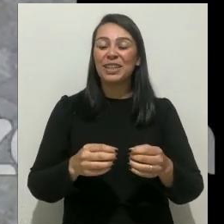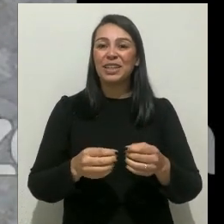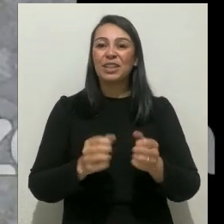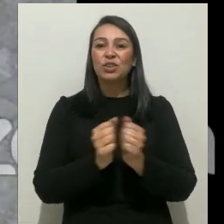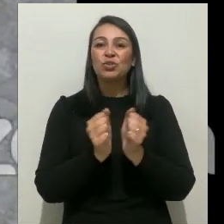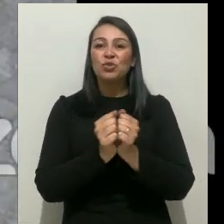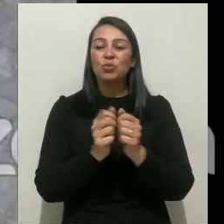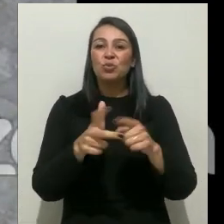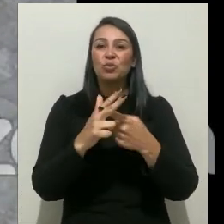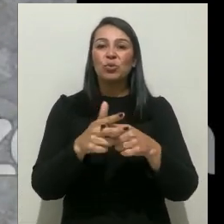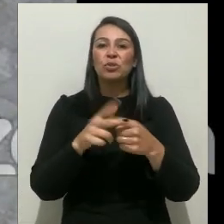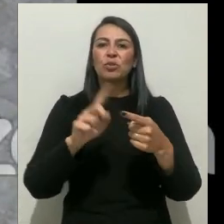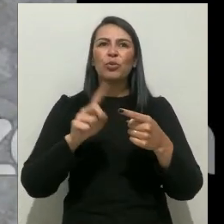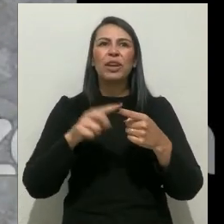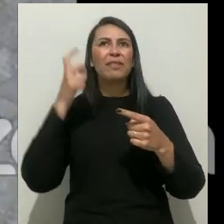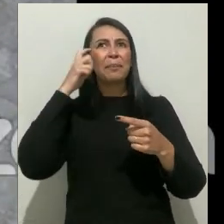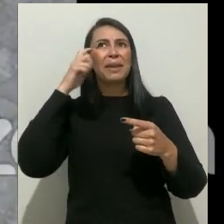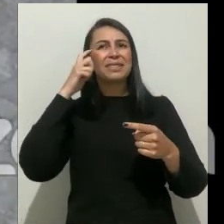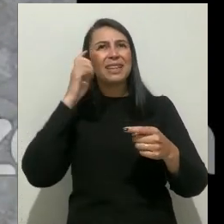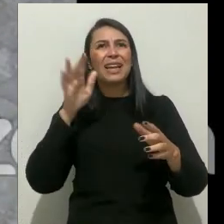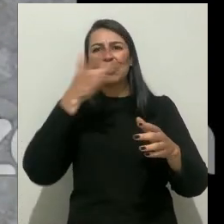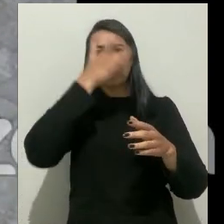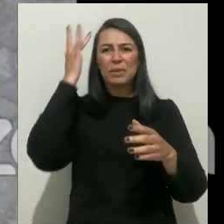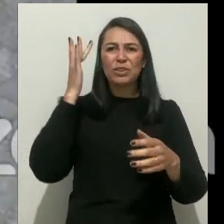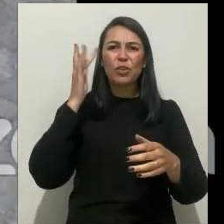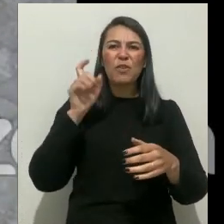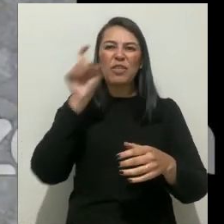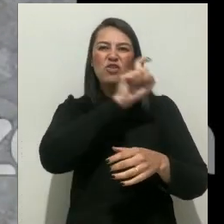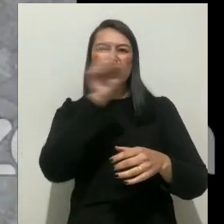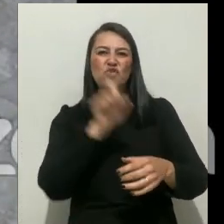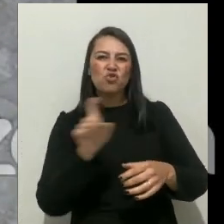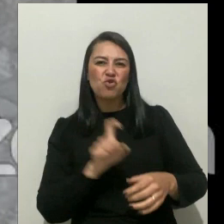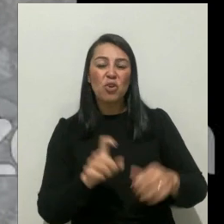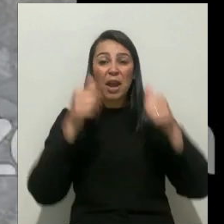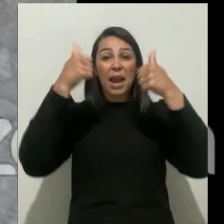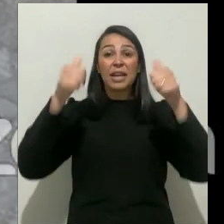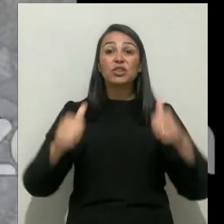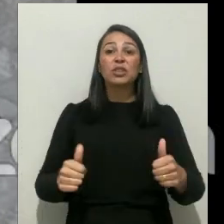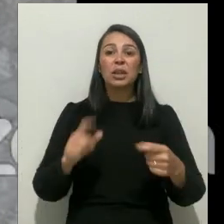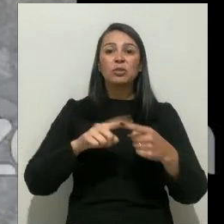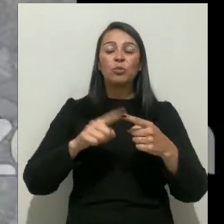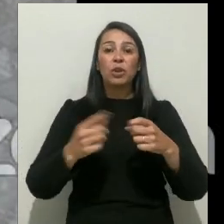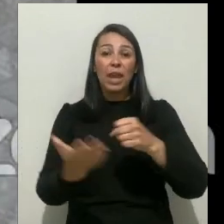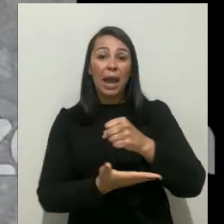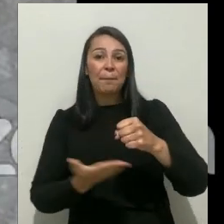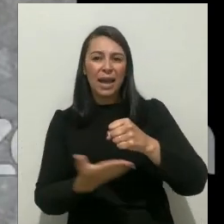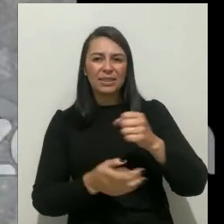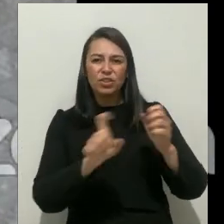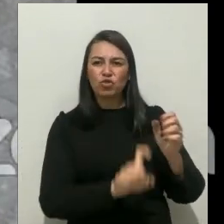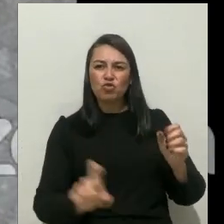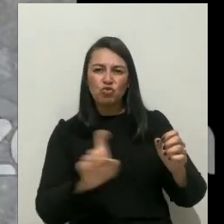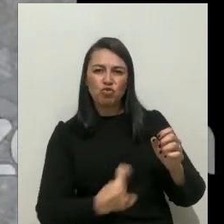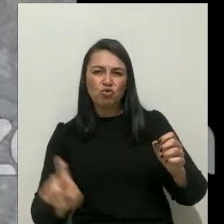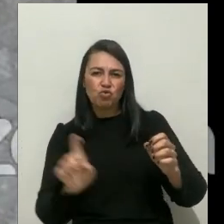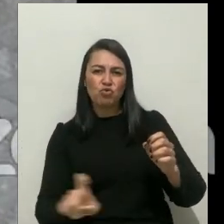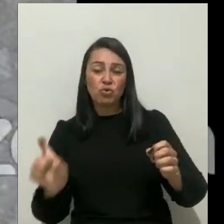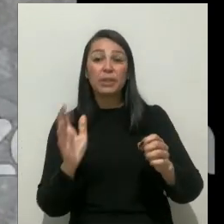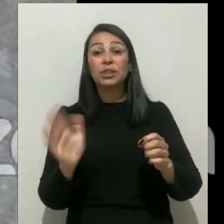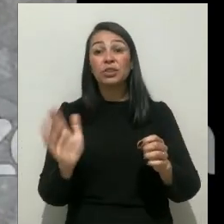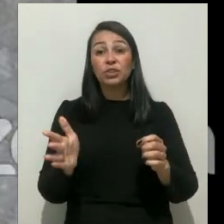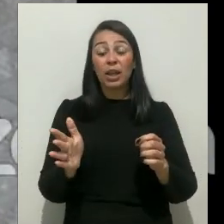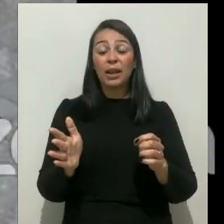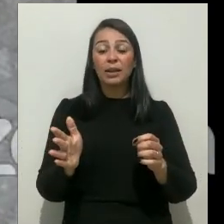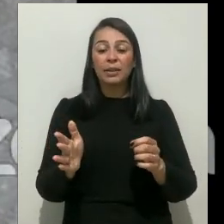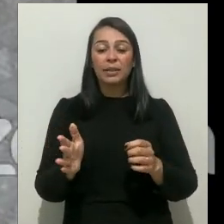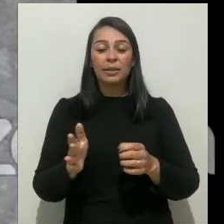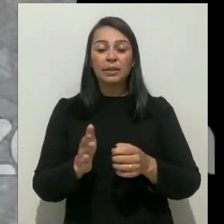porque quando que você imagina que alguém vai pichar a estátua, porque a base, né, foi pichada porque estava abandonada